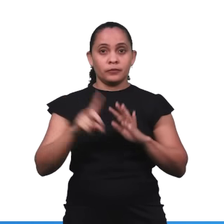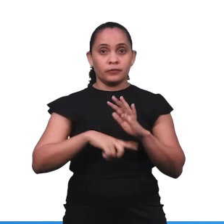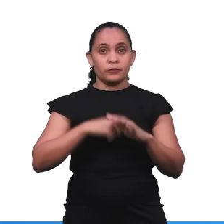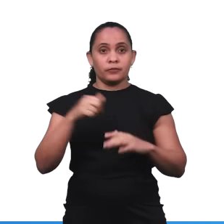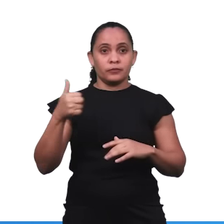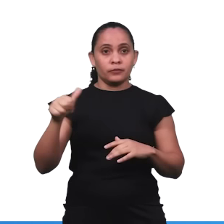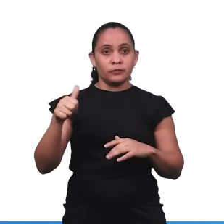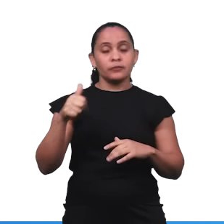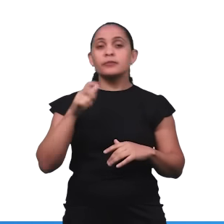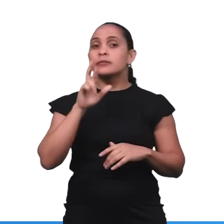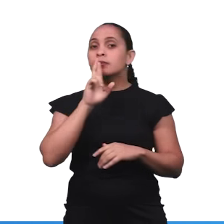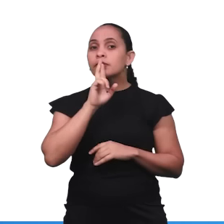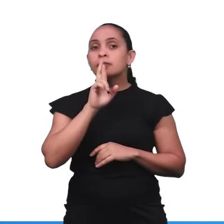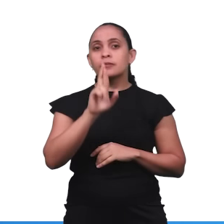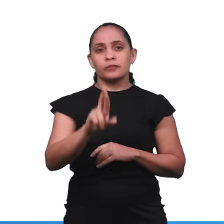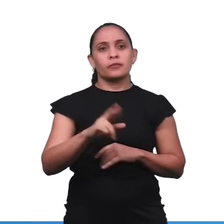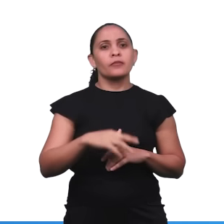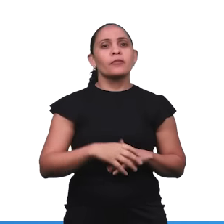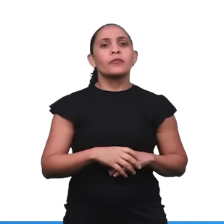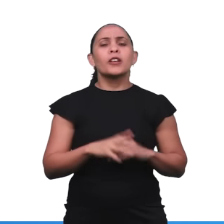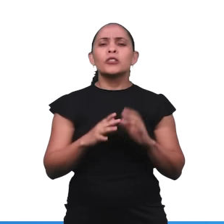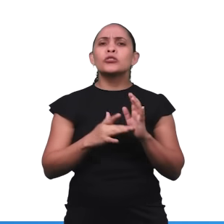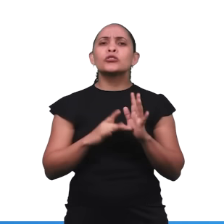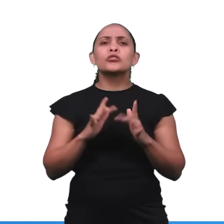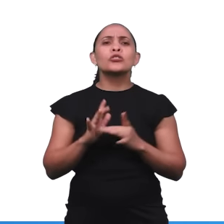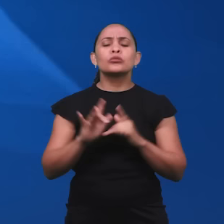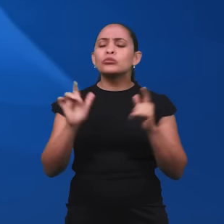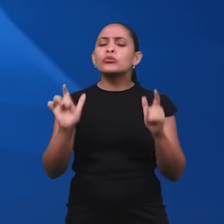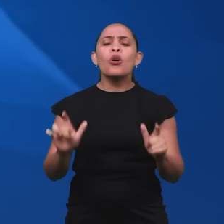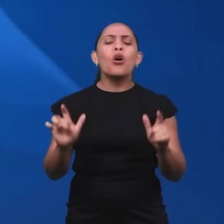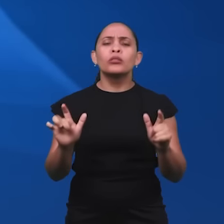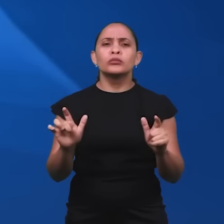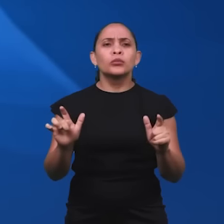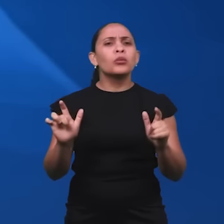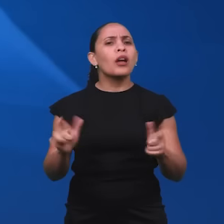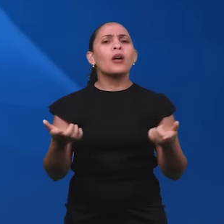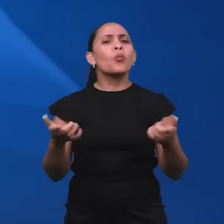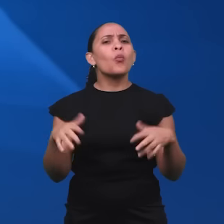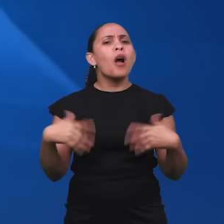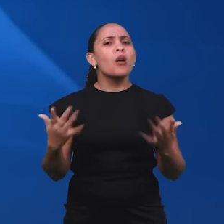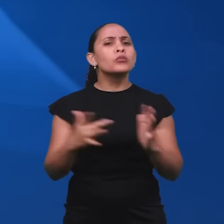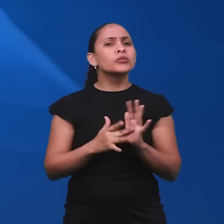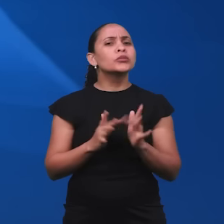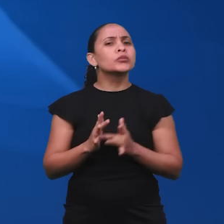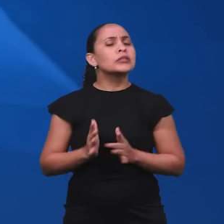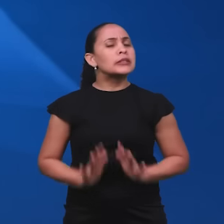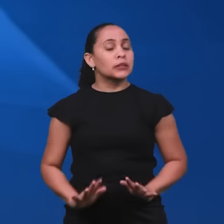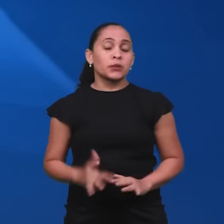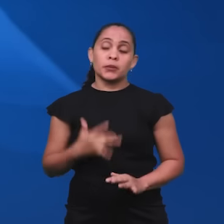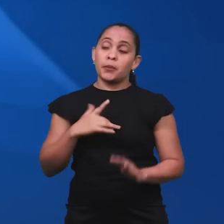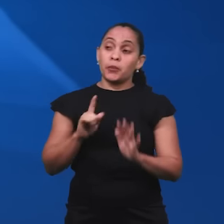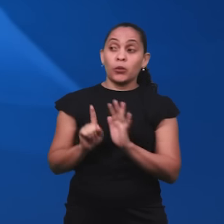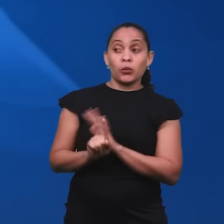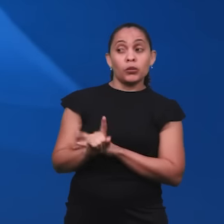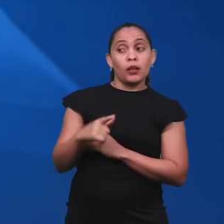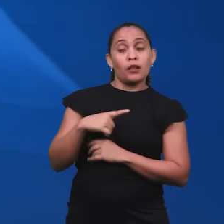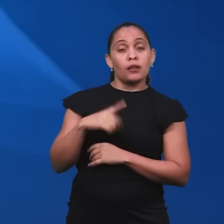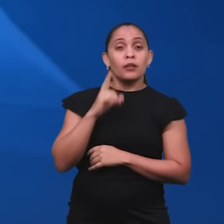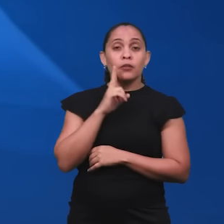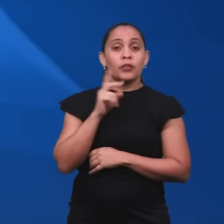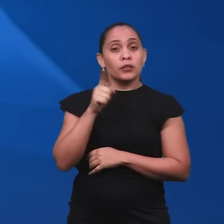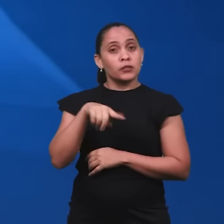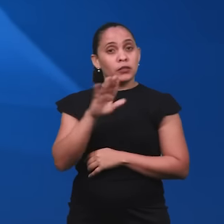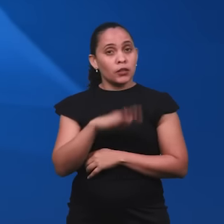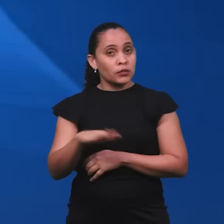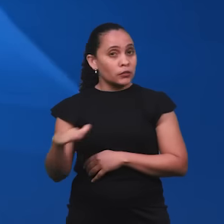e responda: onde Jesus nasceu? Muito bem, é claro que essa pergunta está levando as nossas crianças